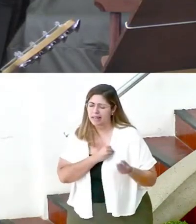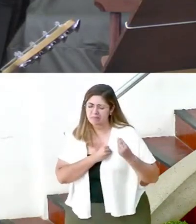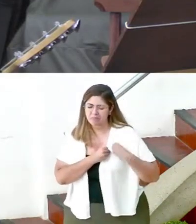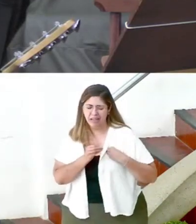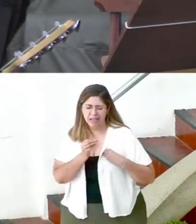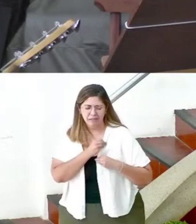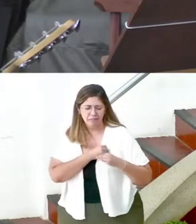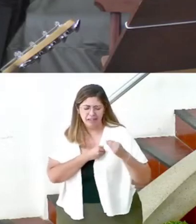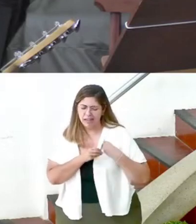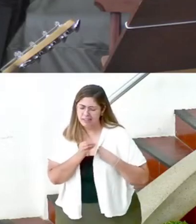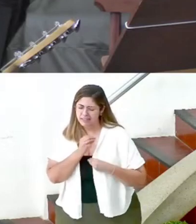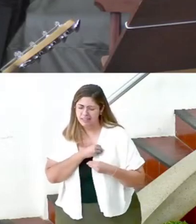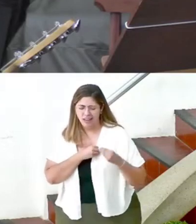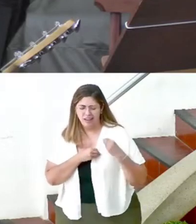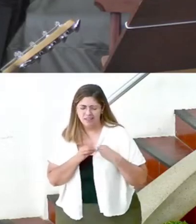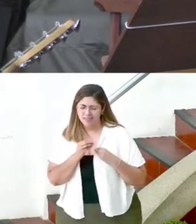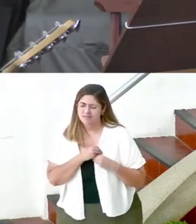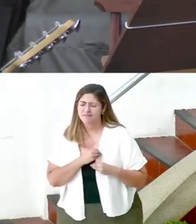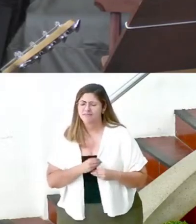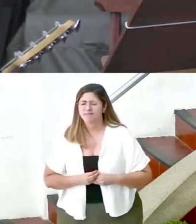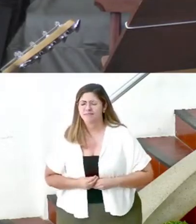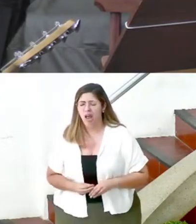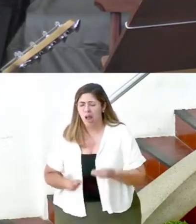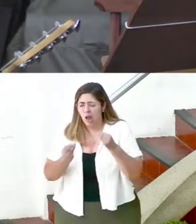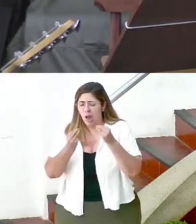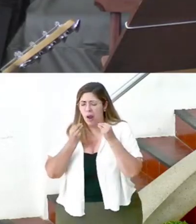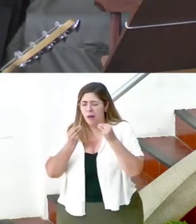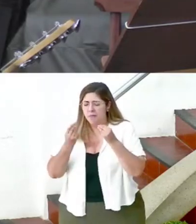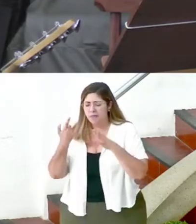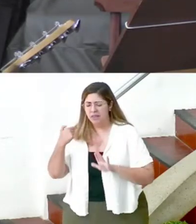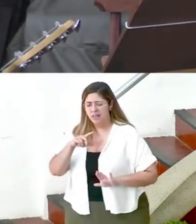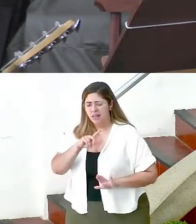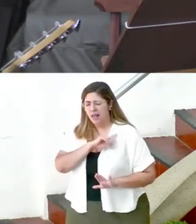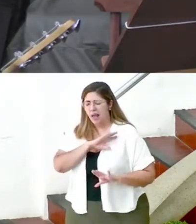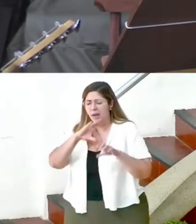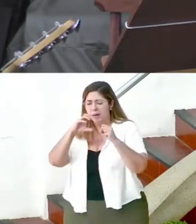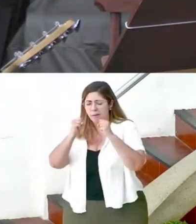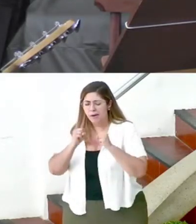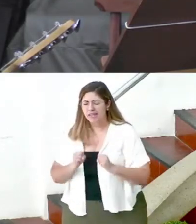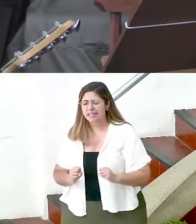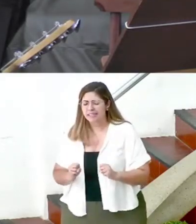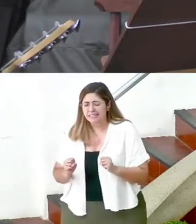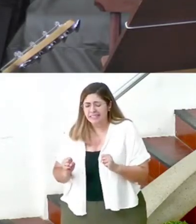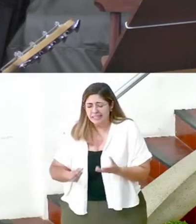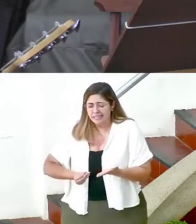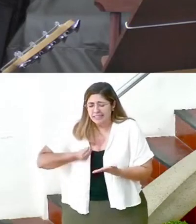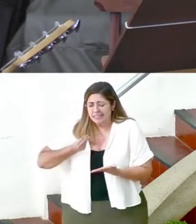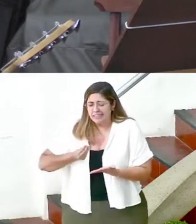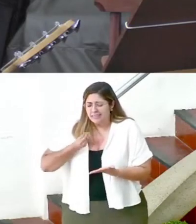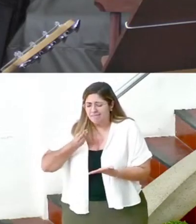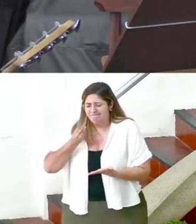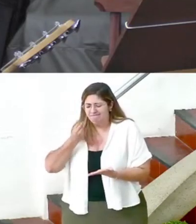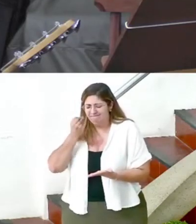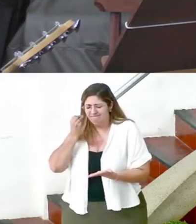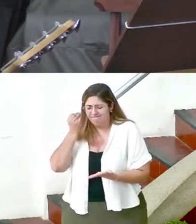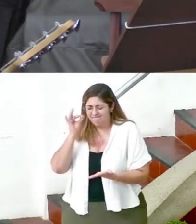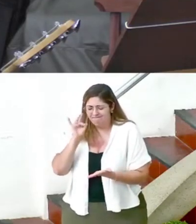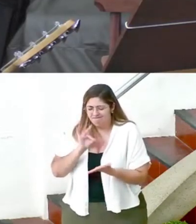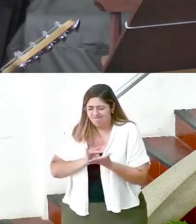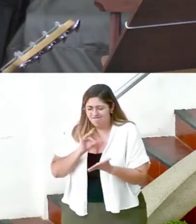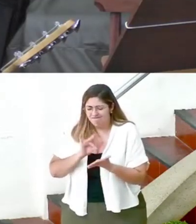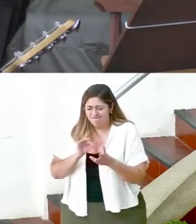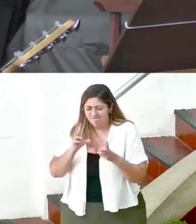Senhor, como nós poderíamos conviver com este nível de realidade, Senhor,